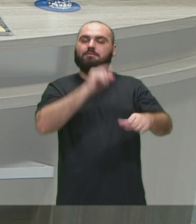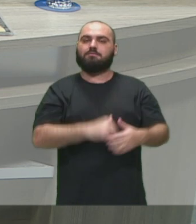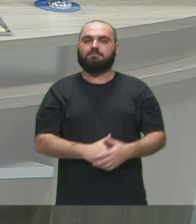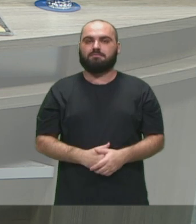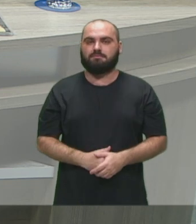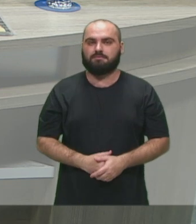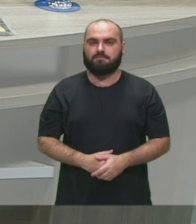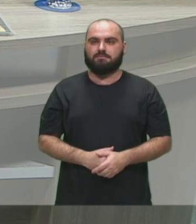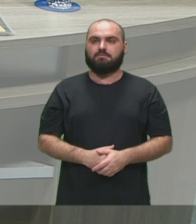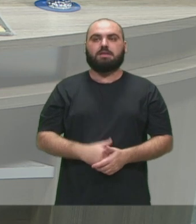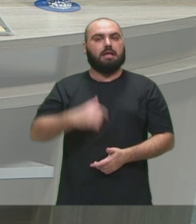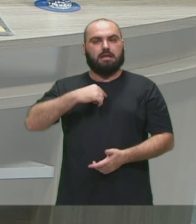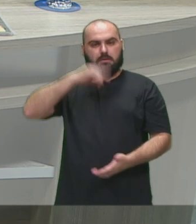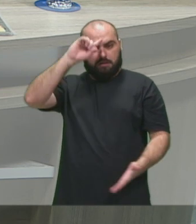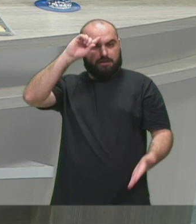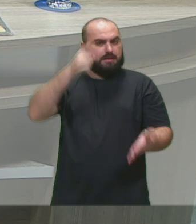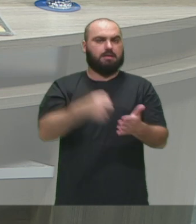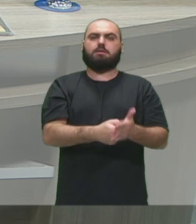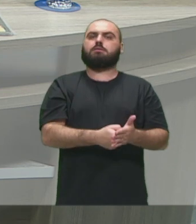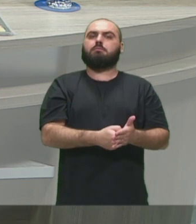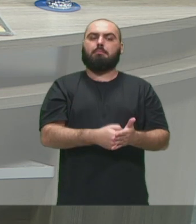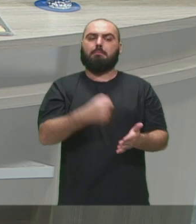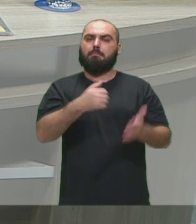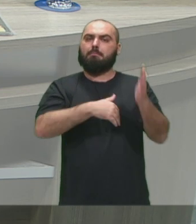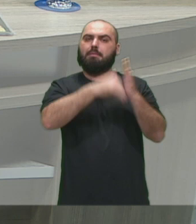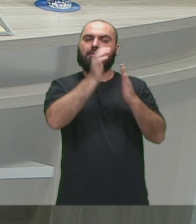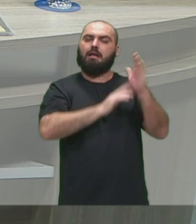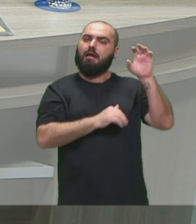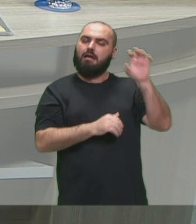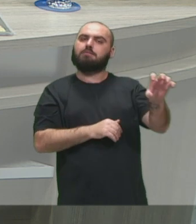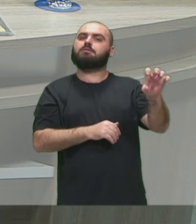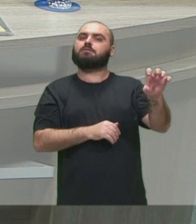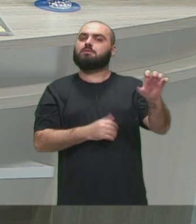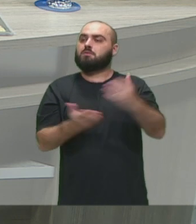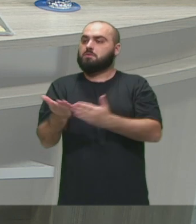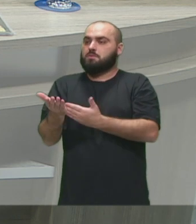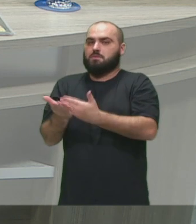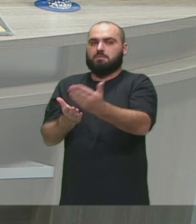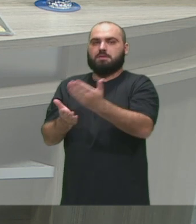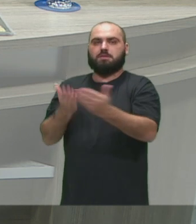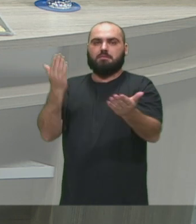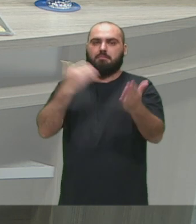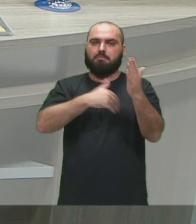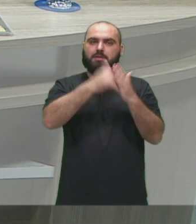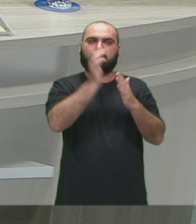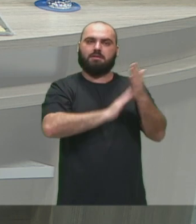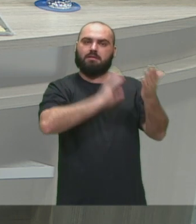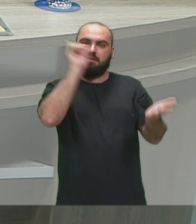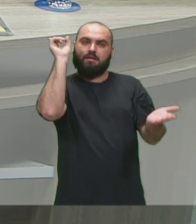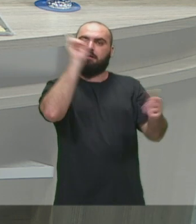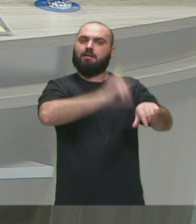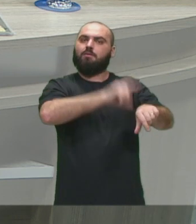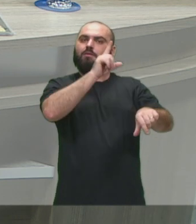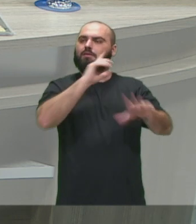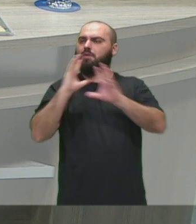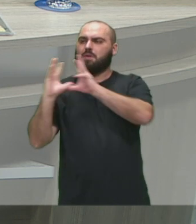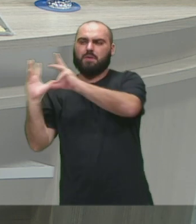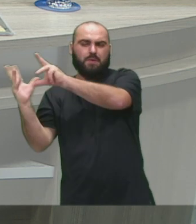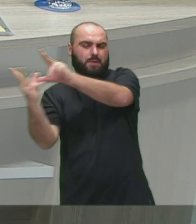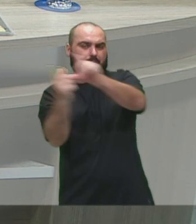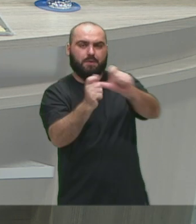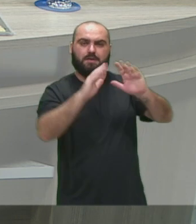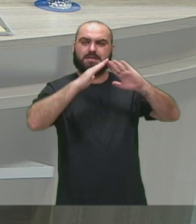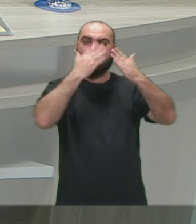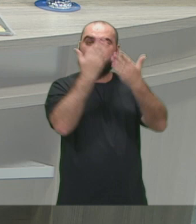eu decidi pintar essa obra. Eu iniciei essa obra pintando ao vivo e todas as escolas do nosso município,